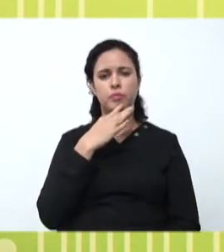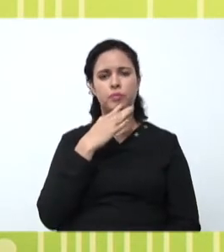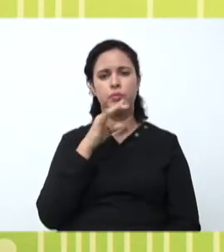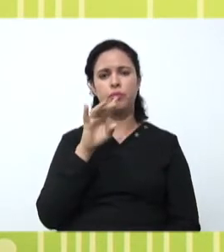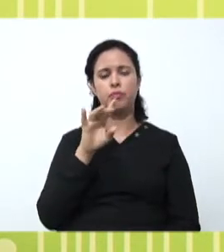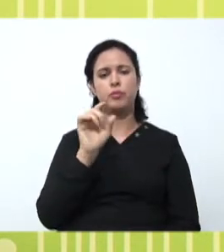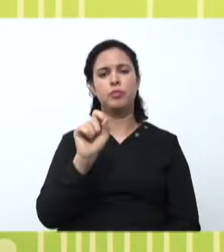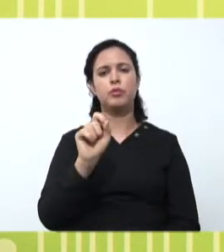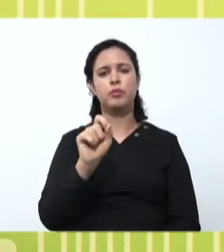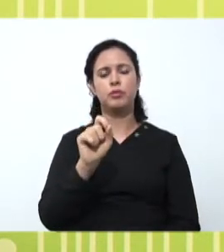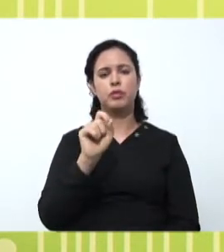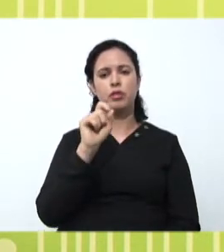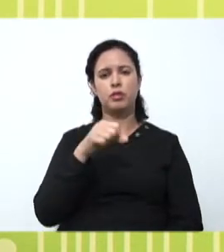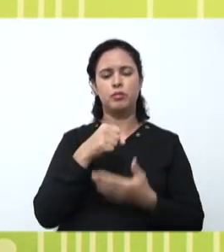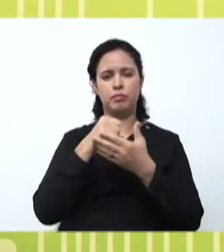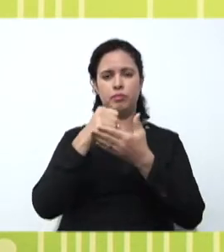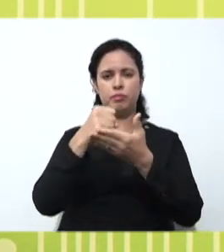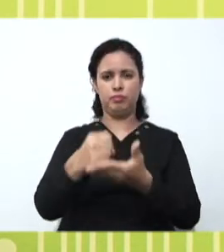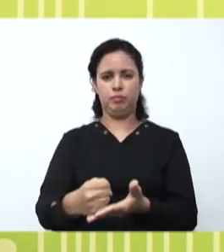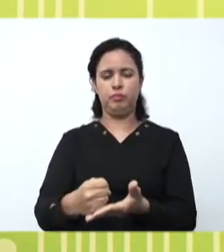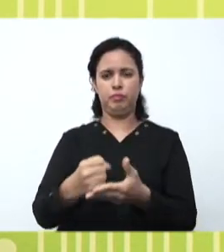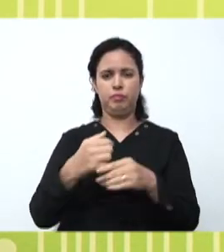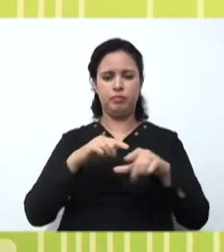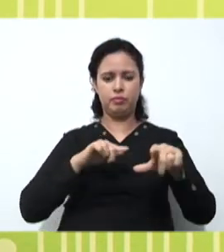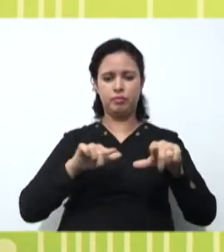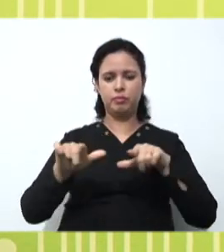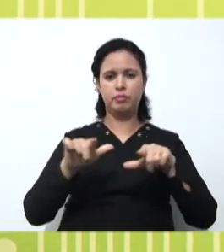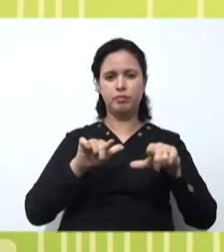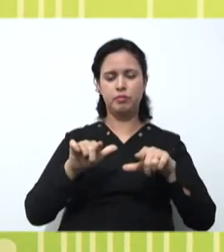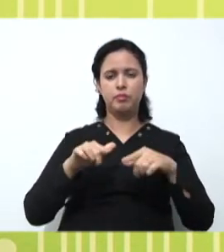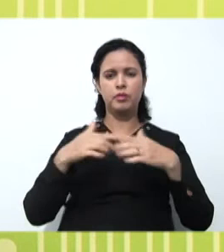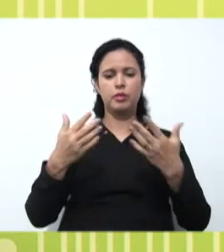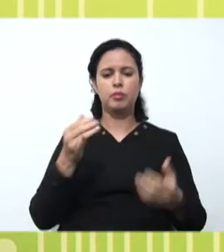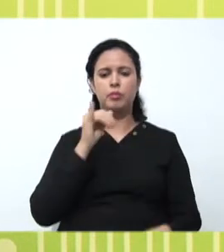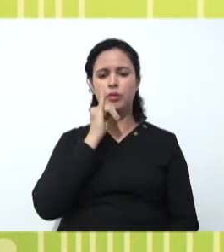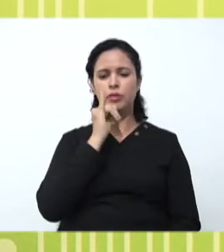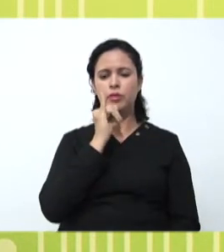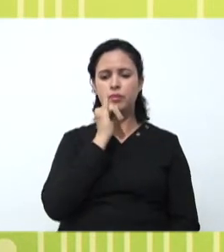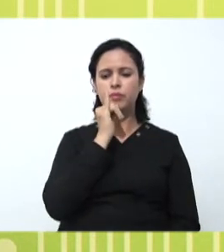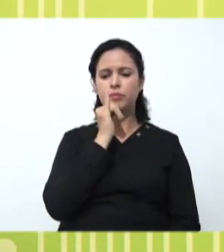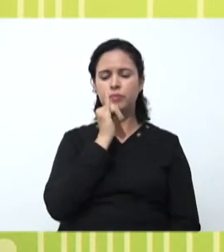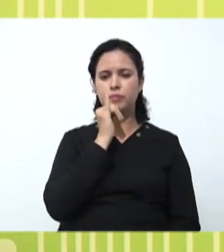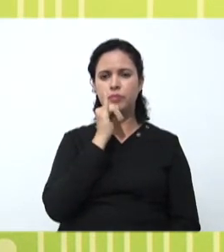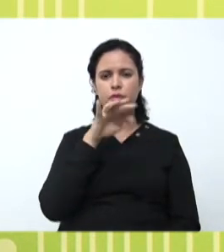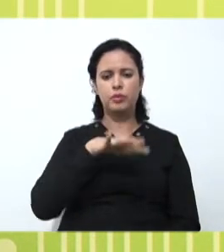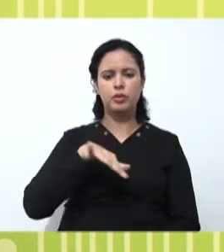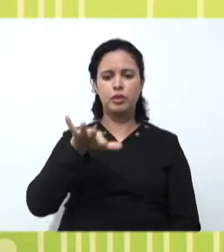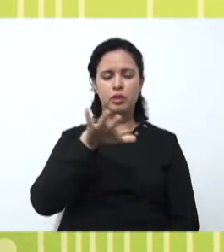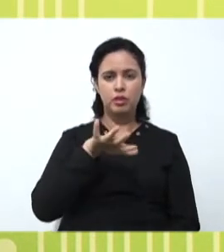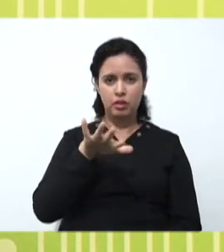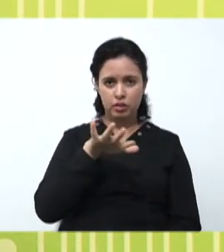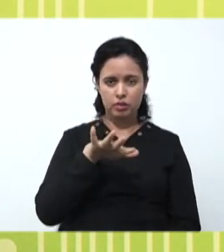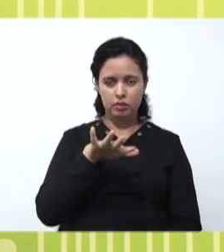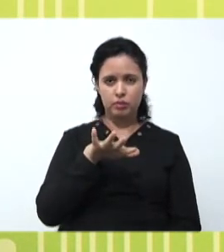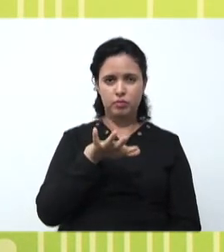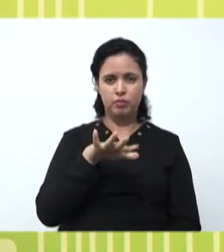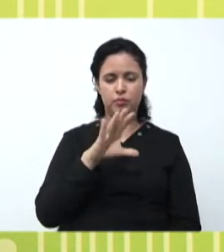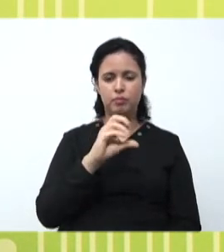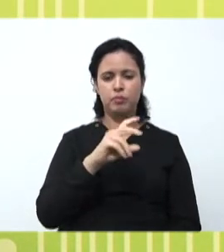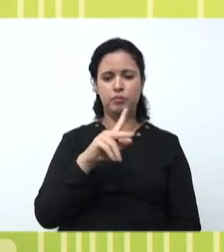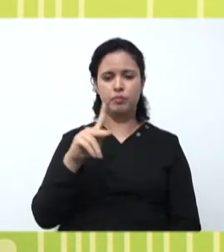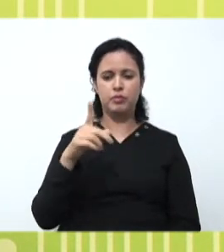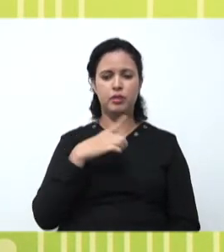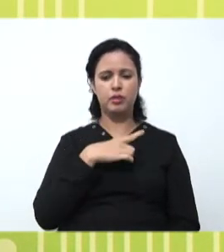está falando de oferta de serviço. Então, por exemplo, no ramo da cooperativa, tem